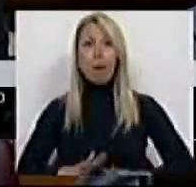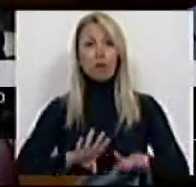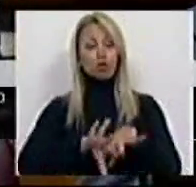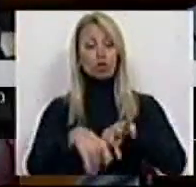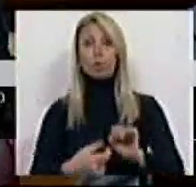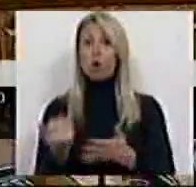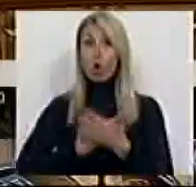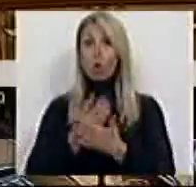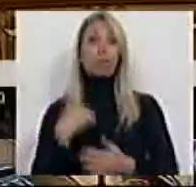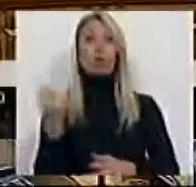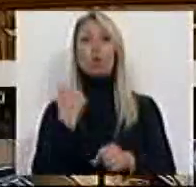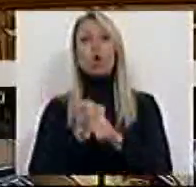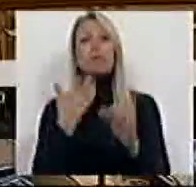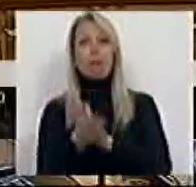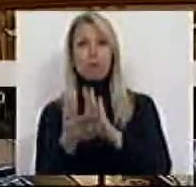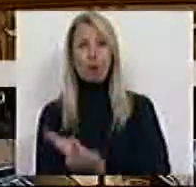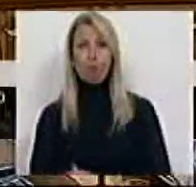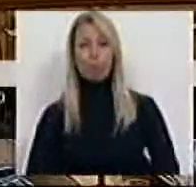do nosso emprego?